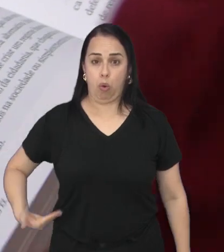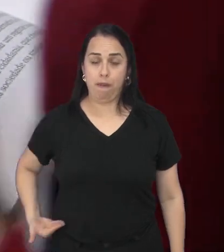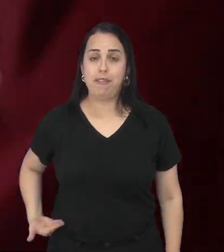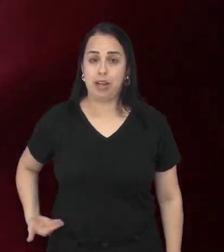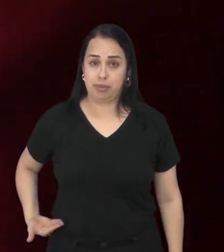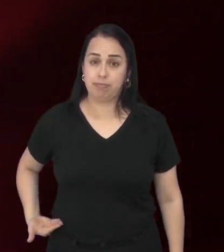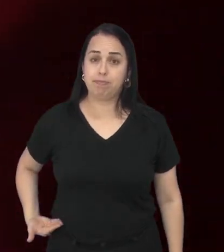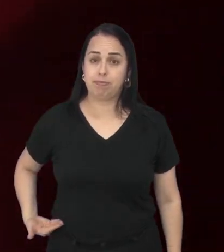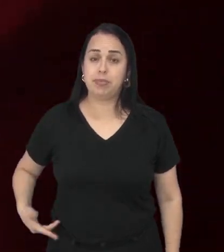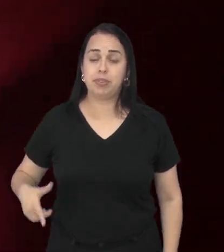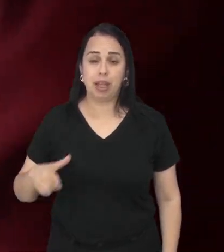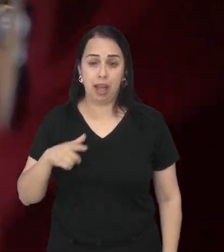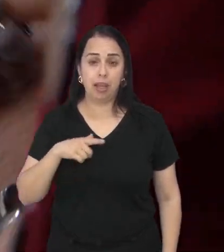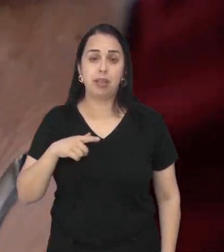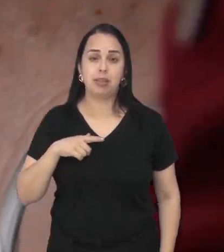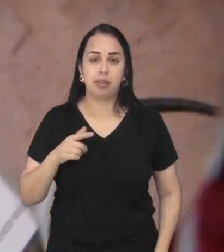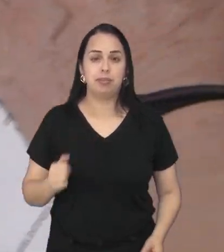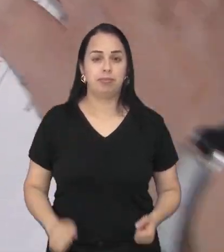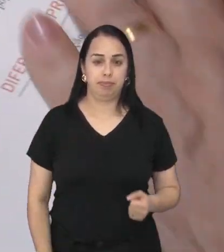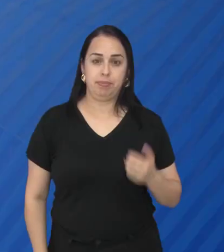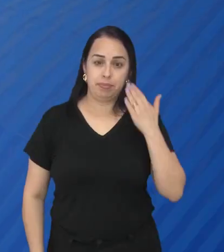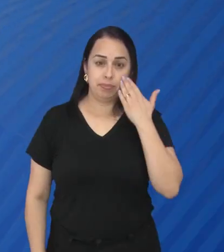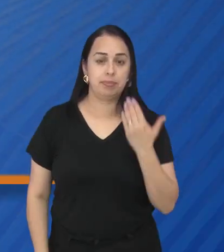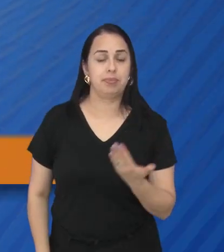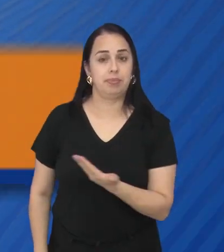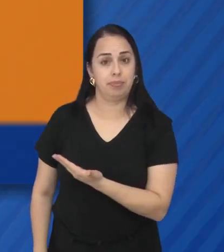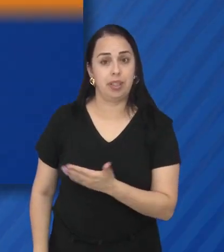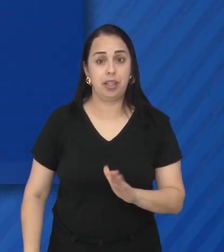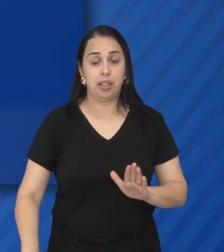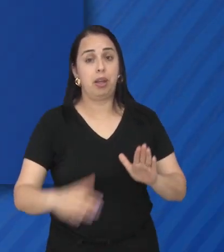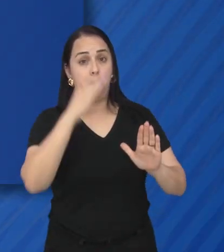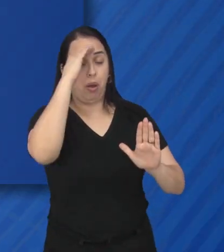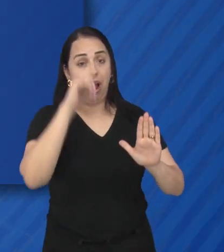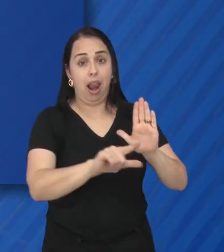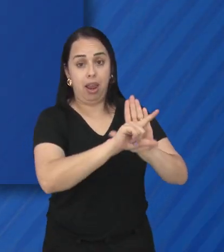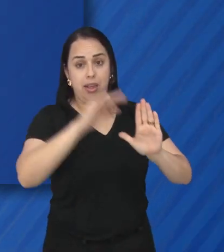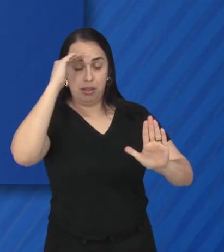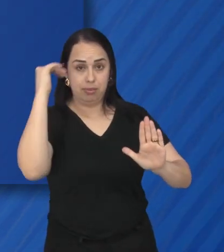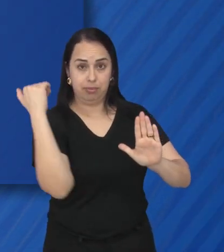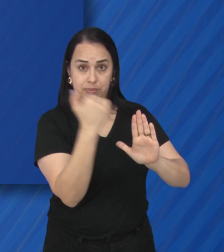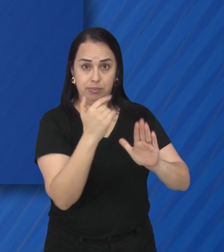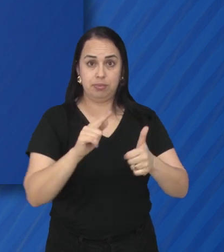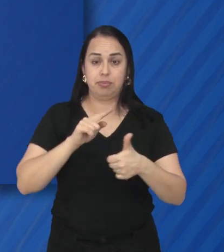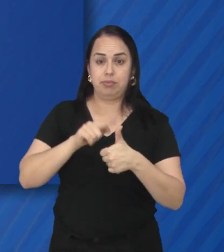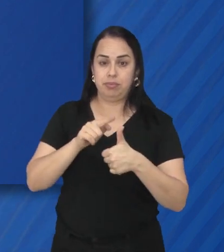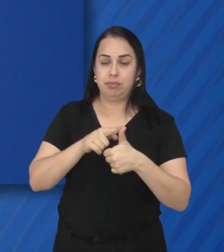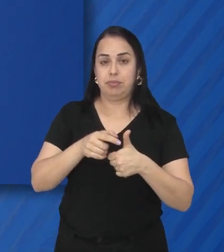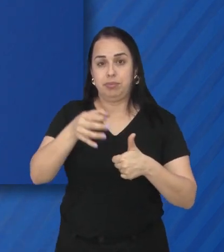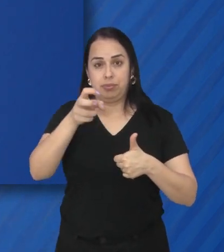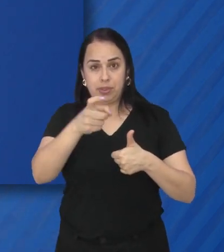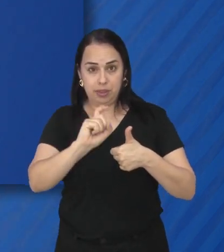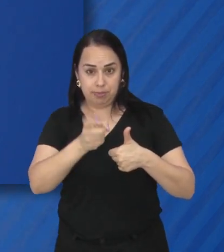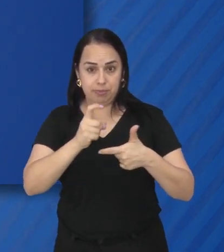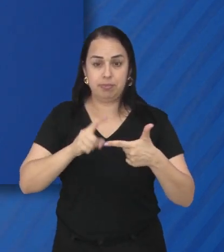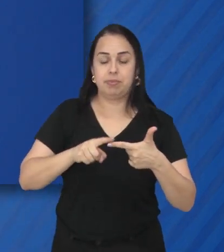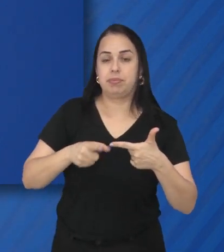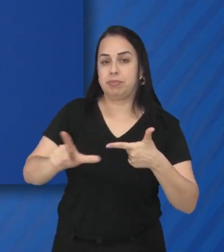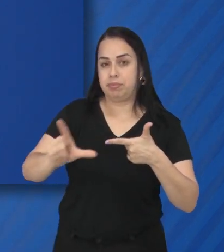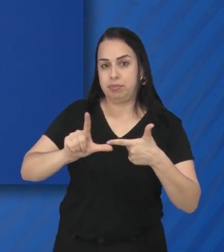o governo republicano, os governantes estão subordinados à lei e o poder é dividido em 3